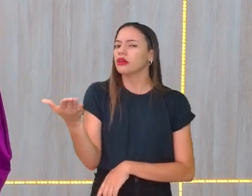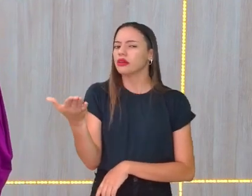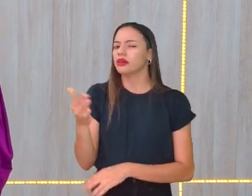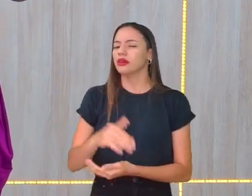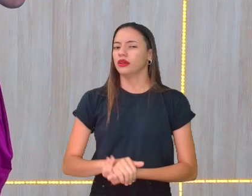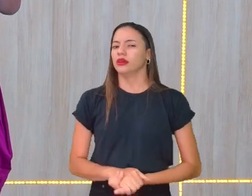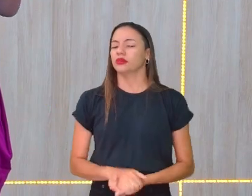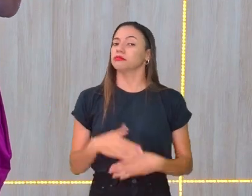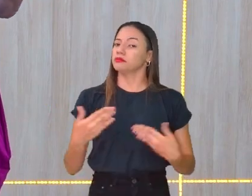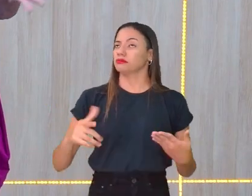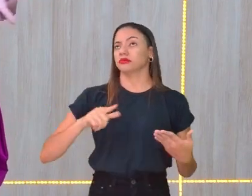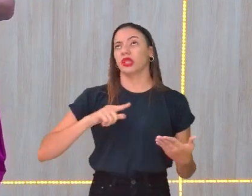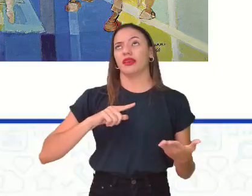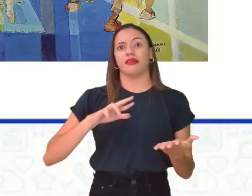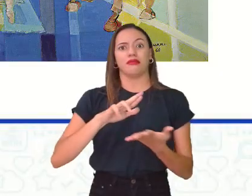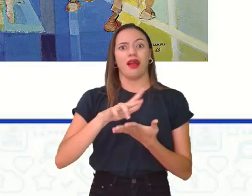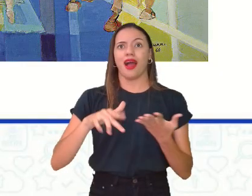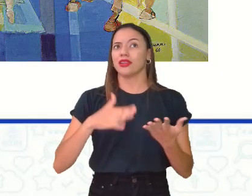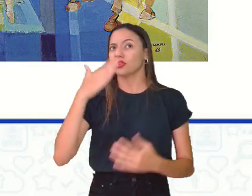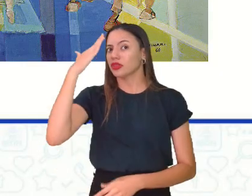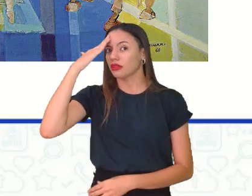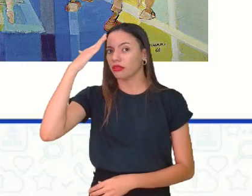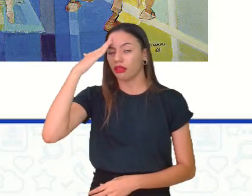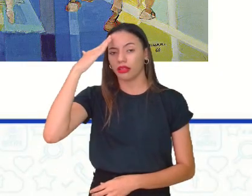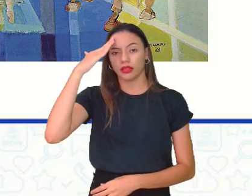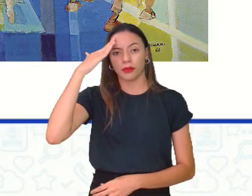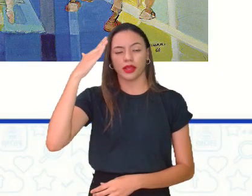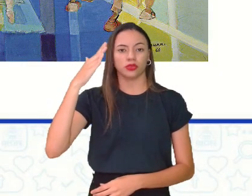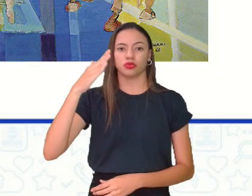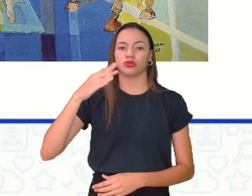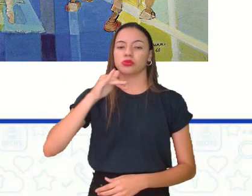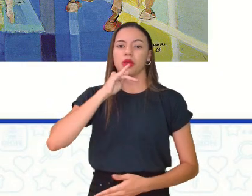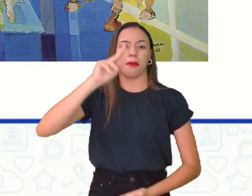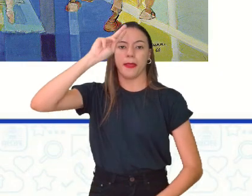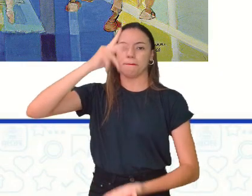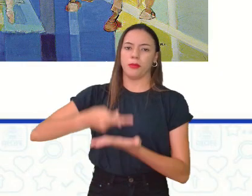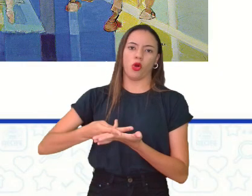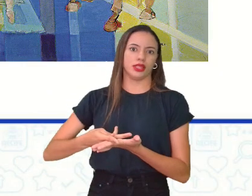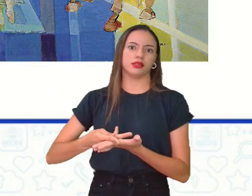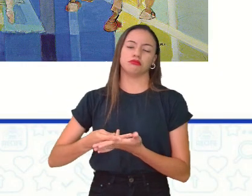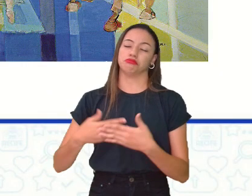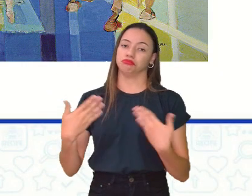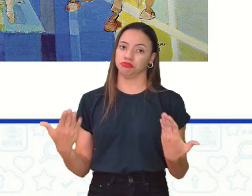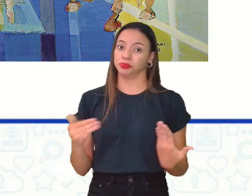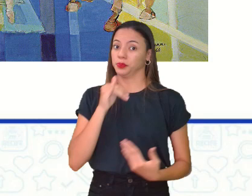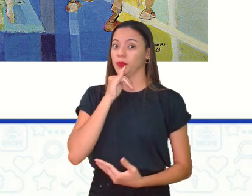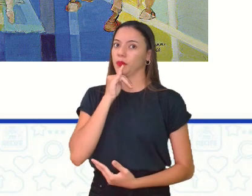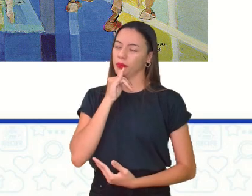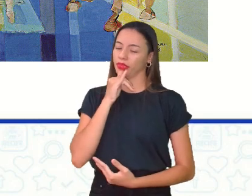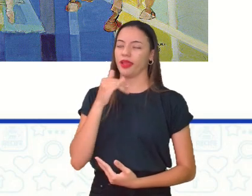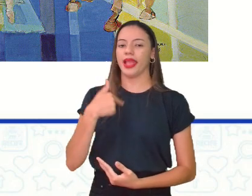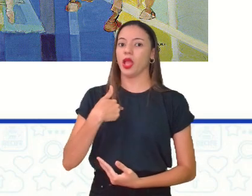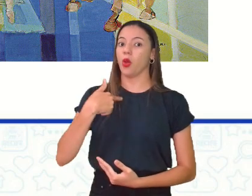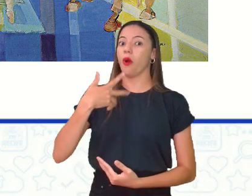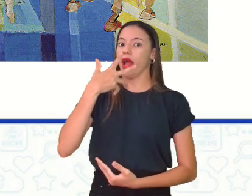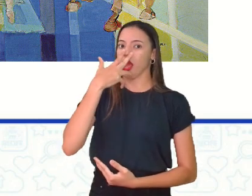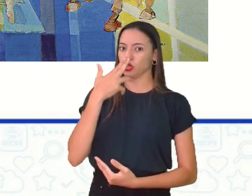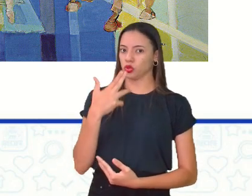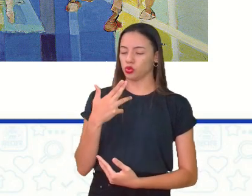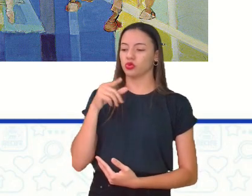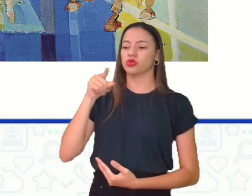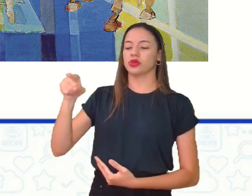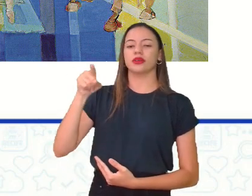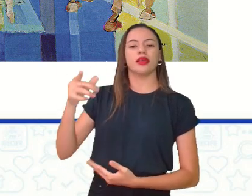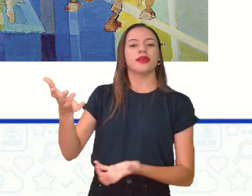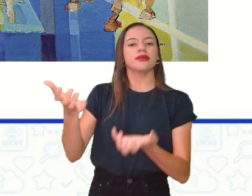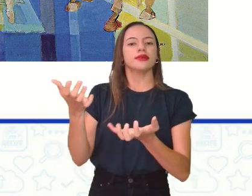pode fazer várias suposições, a gente pode levantar várias hipóteses. Né? Eu, por exemplo, eu penso que ele quis trazer a